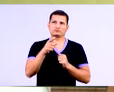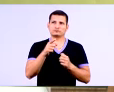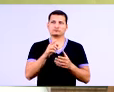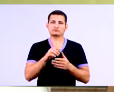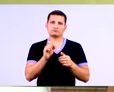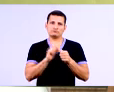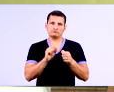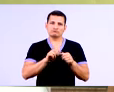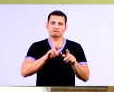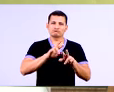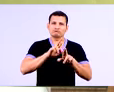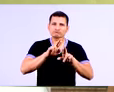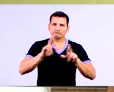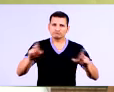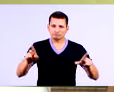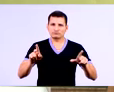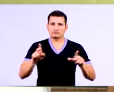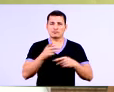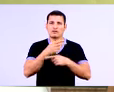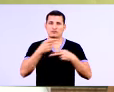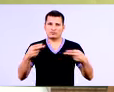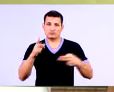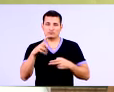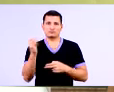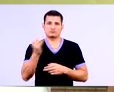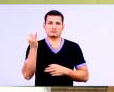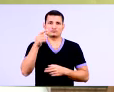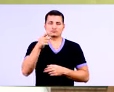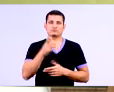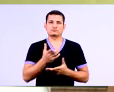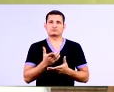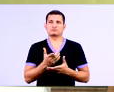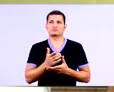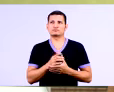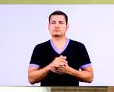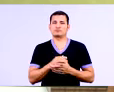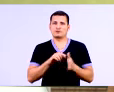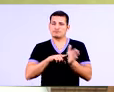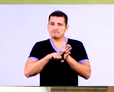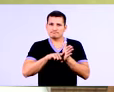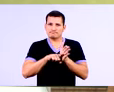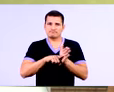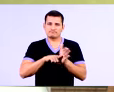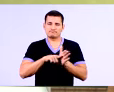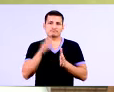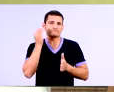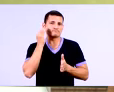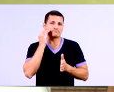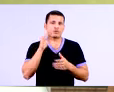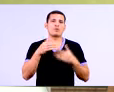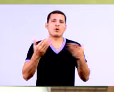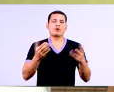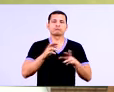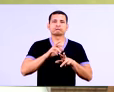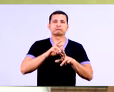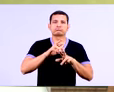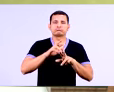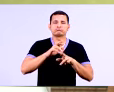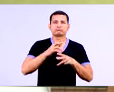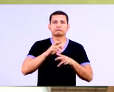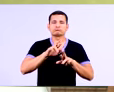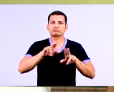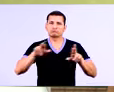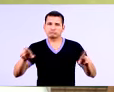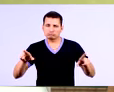em diversos elementos, como o professor falou, né? É importante que vocês estejam pesquisando para ver quais são os elementos que são gerados